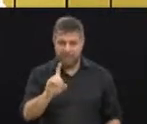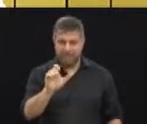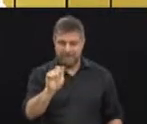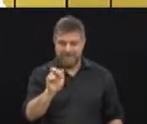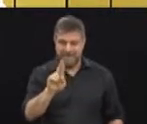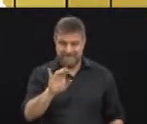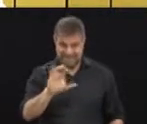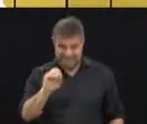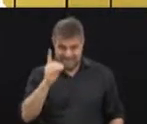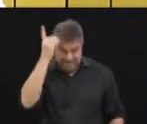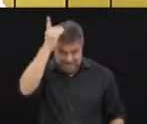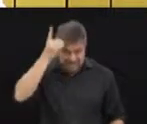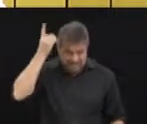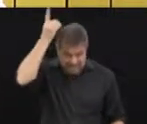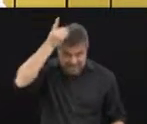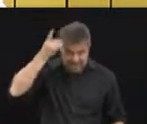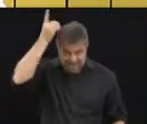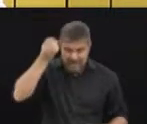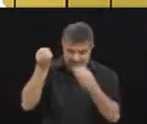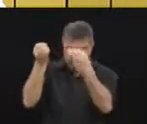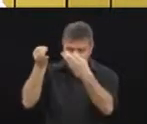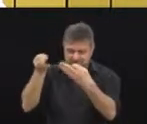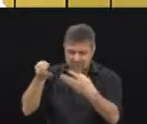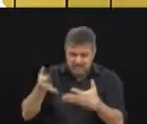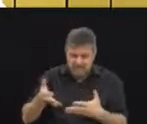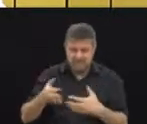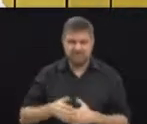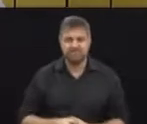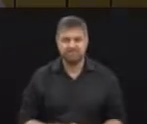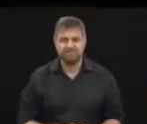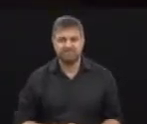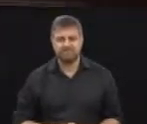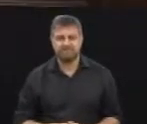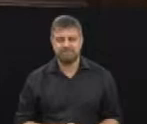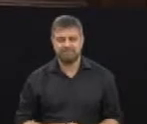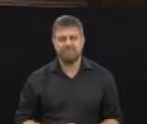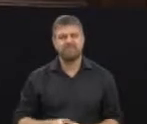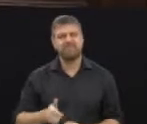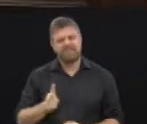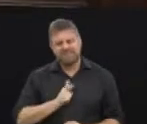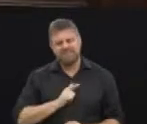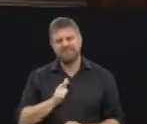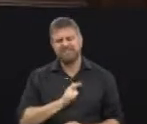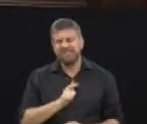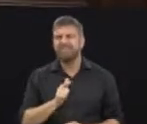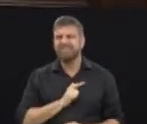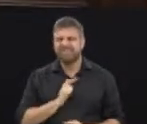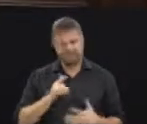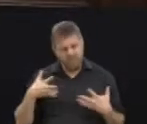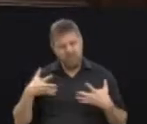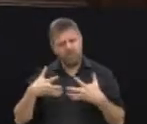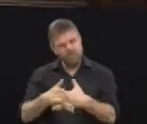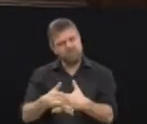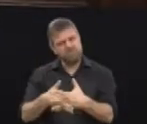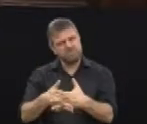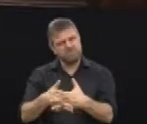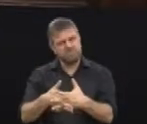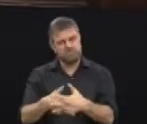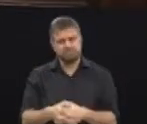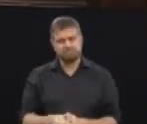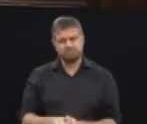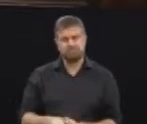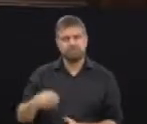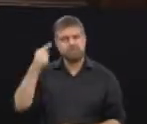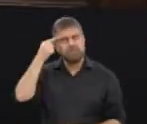atual secretário municipal de esporte, o médico Dário Saad. Olha, você sabe que existe um pouco dessa